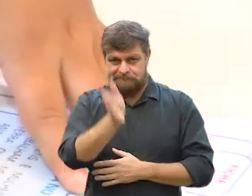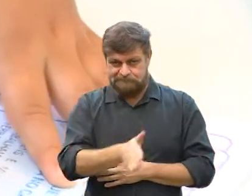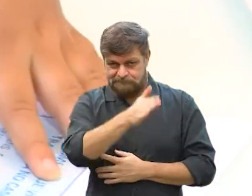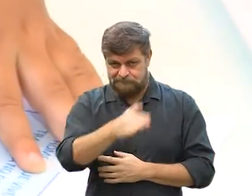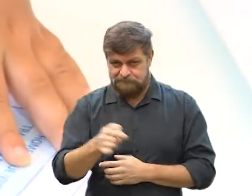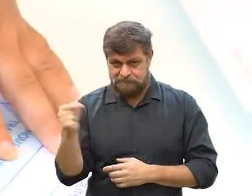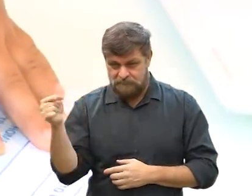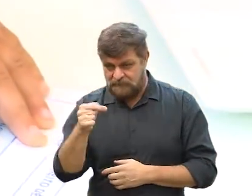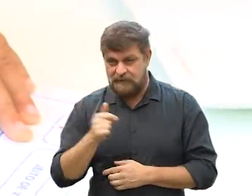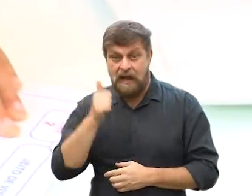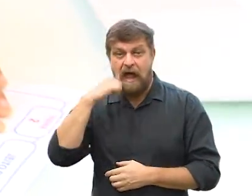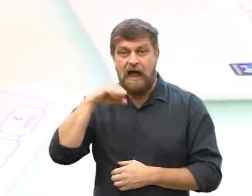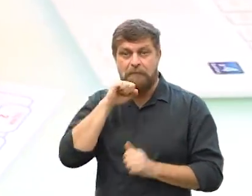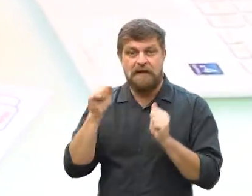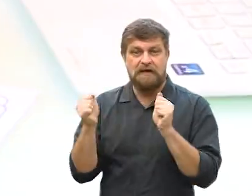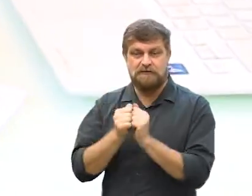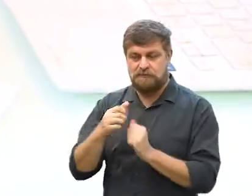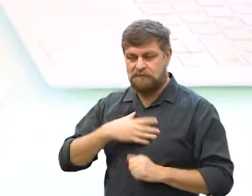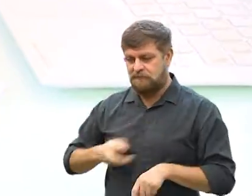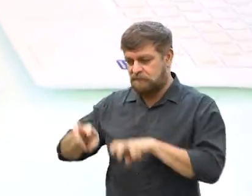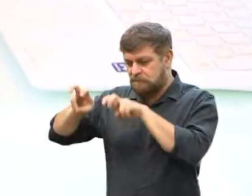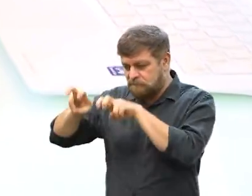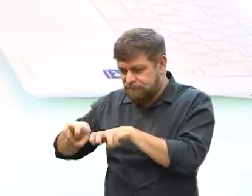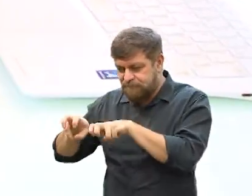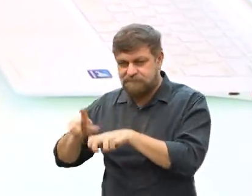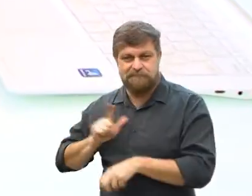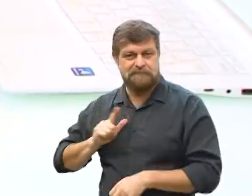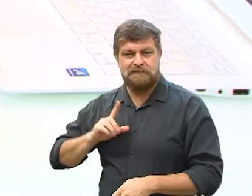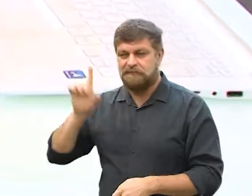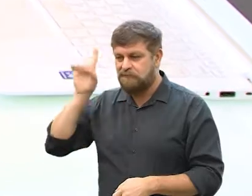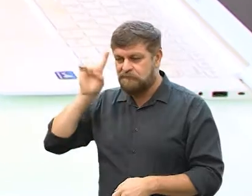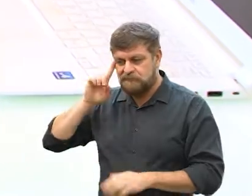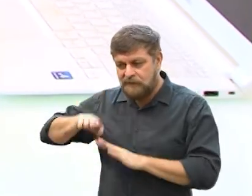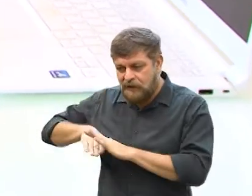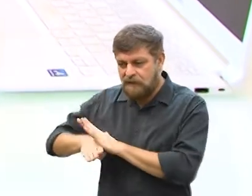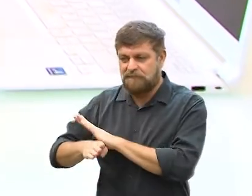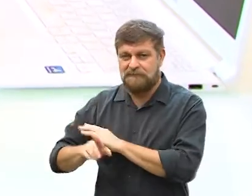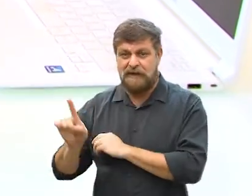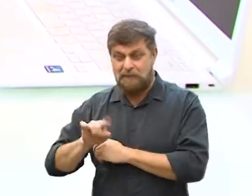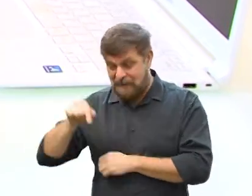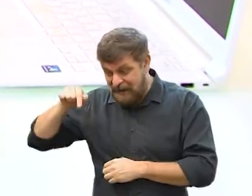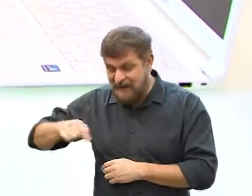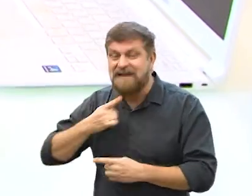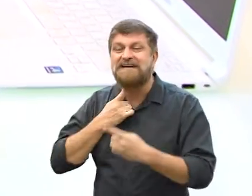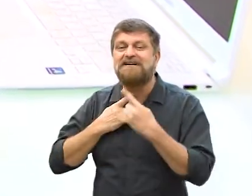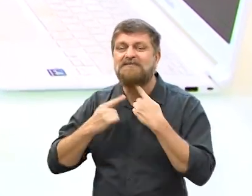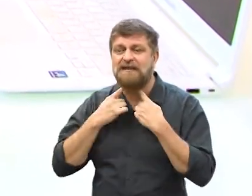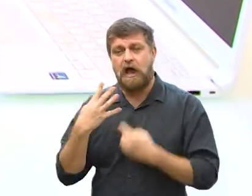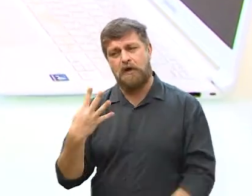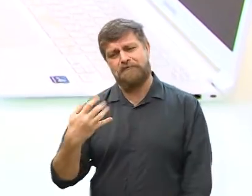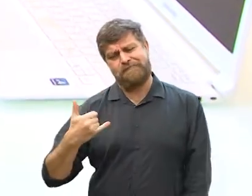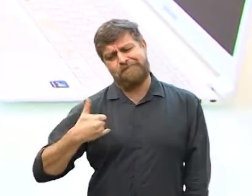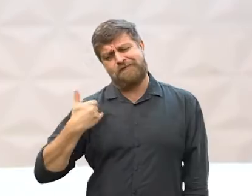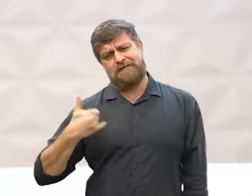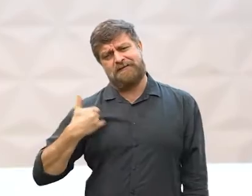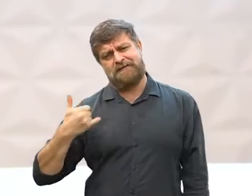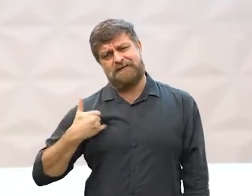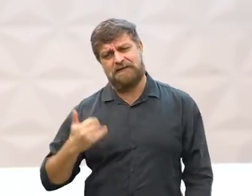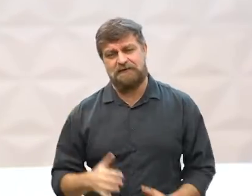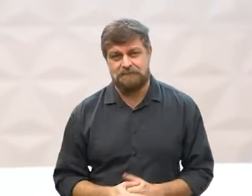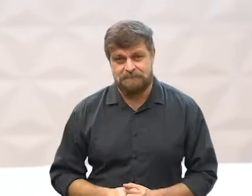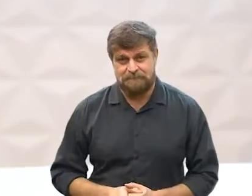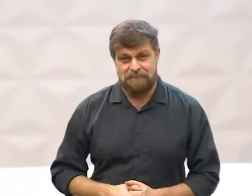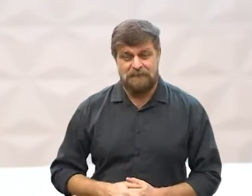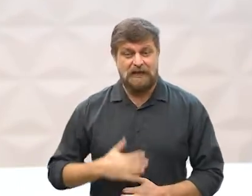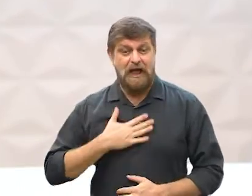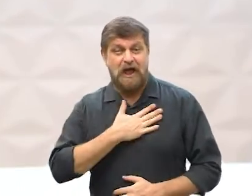olha, essa cena da mãe estudando com o Vitor virou rotina na vida deles. Mas não é bem isso que o menino de 4 anos quer não, viu? Ele